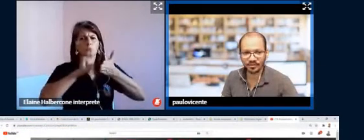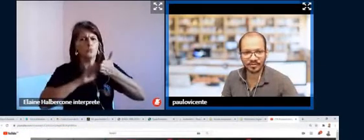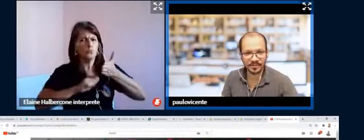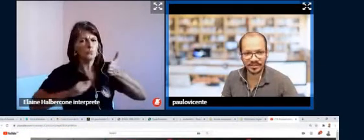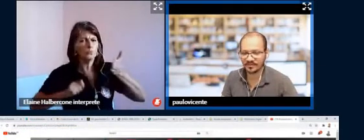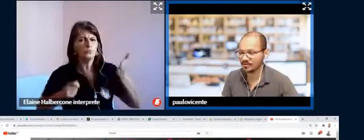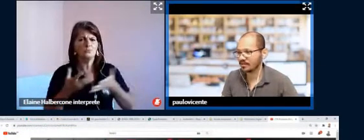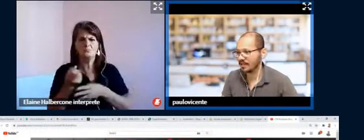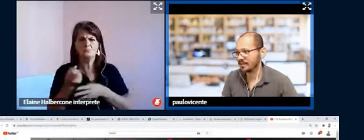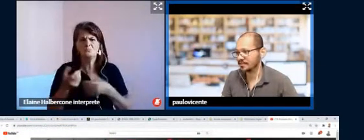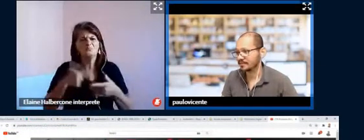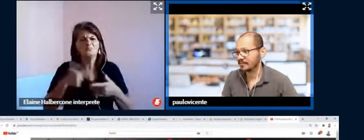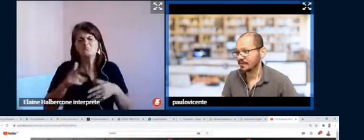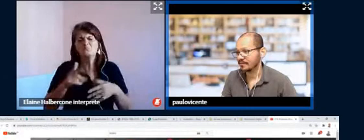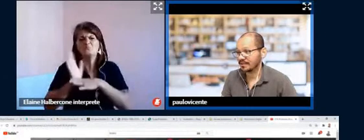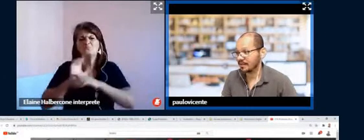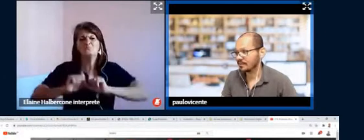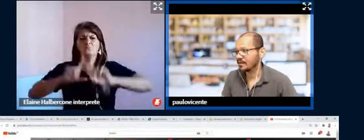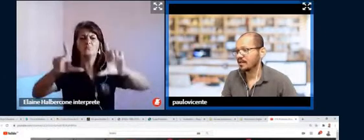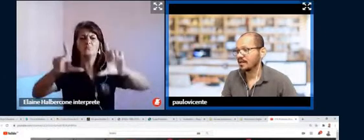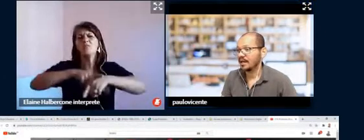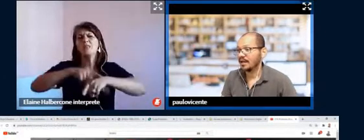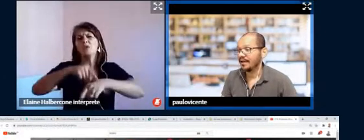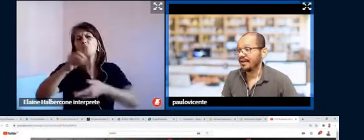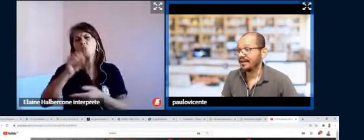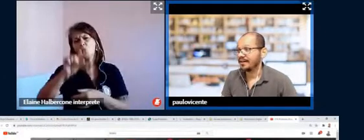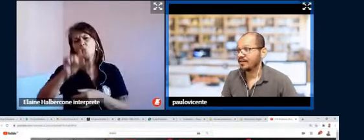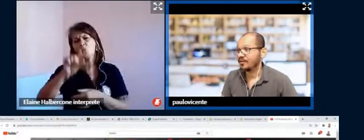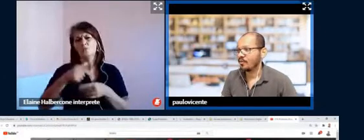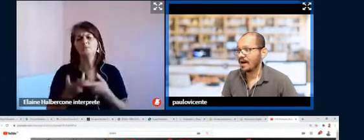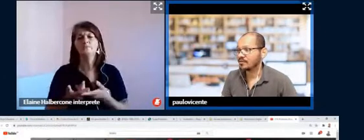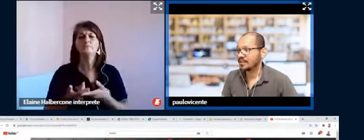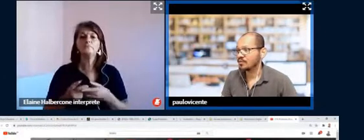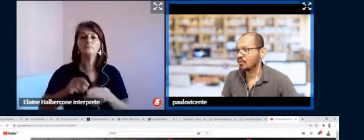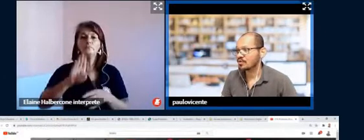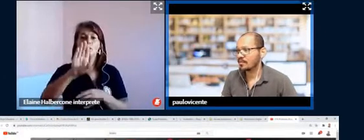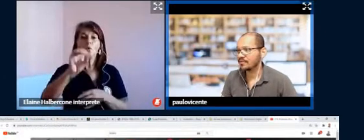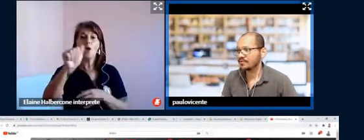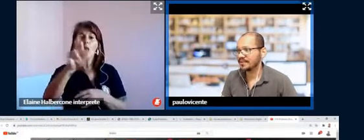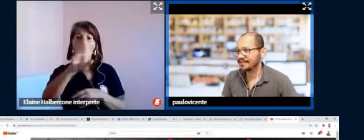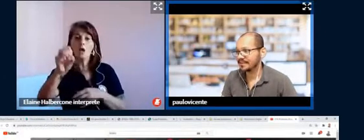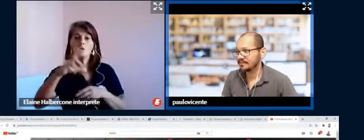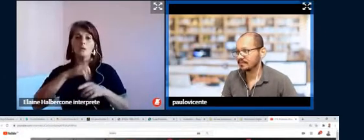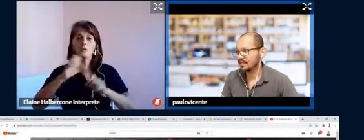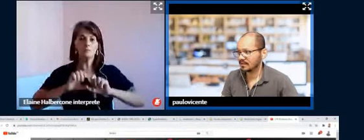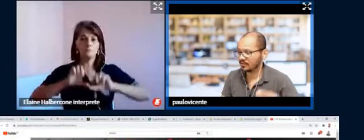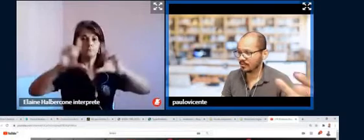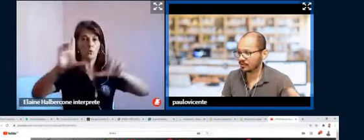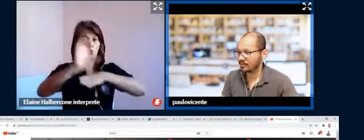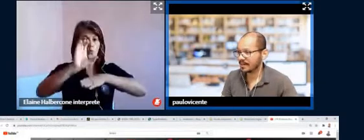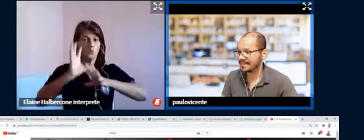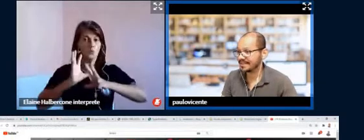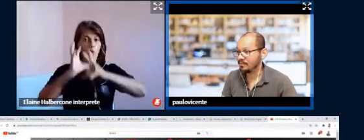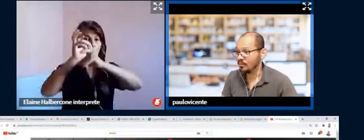mas eu não ligo muito para postar vídeo regularmente, falta tempo. O Boaro já tem um curso completo de física, né, que